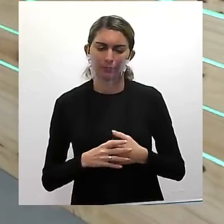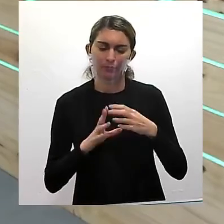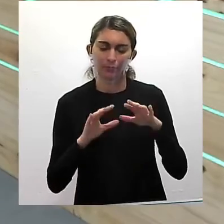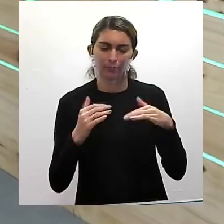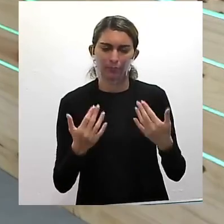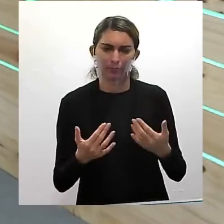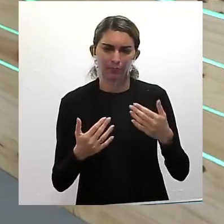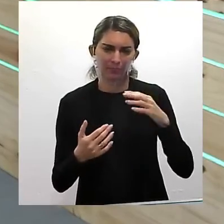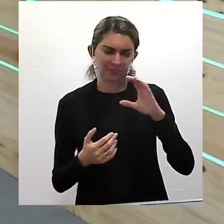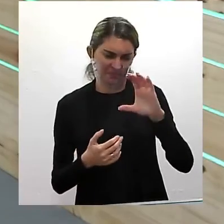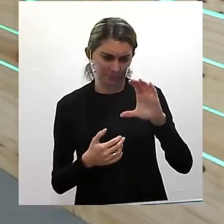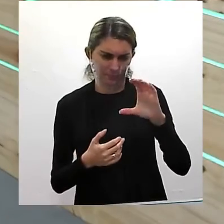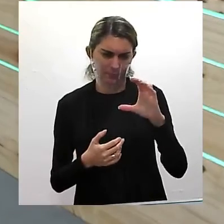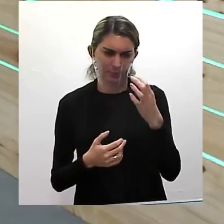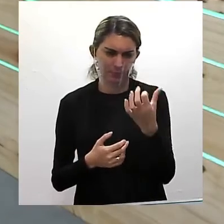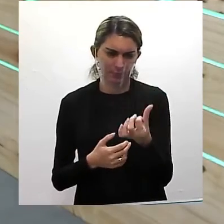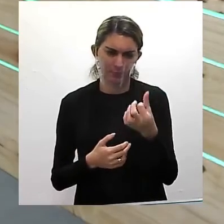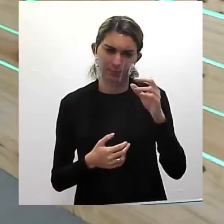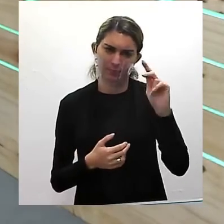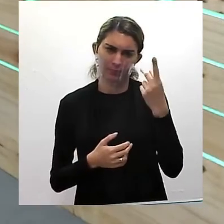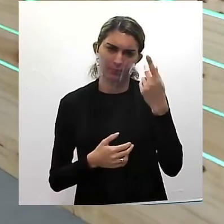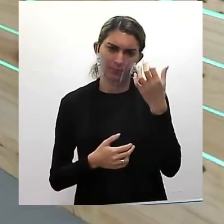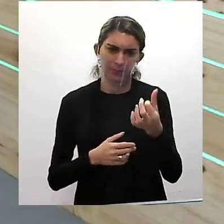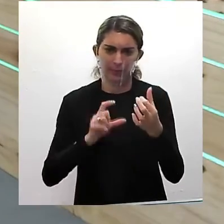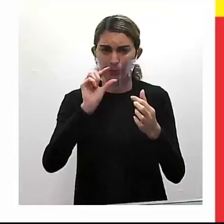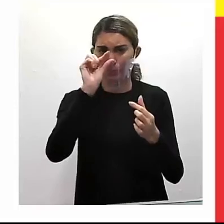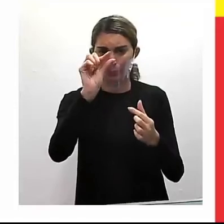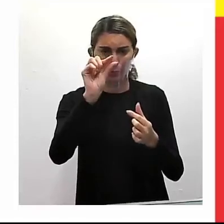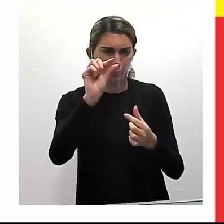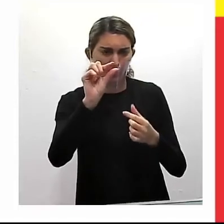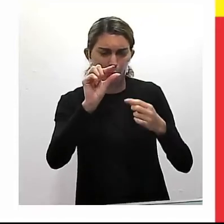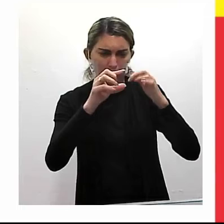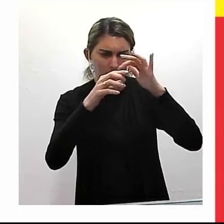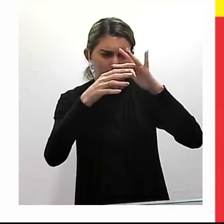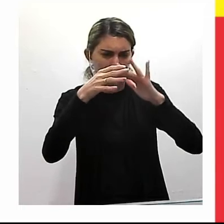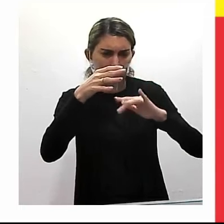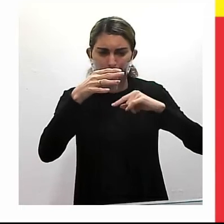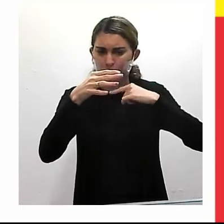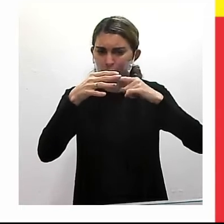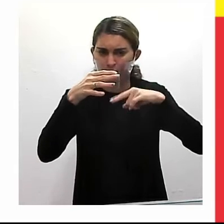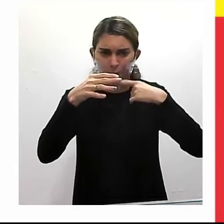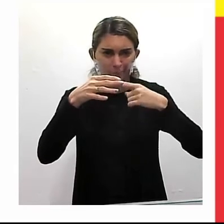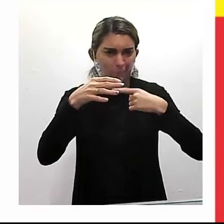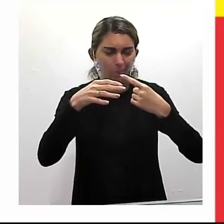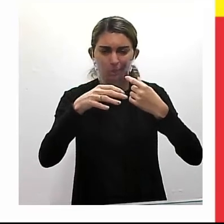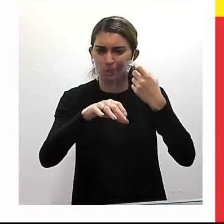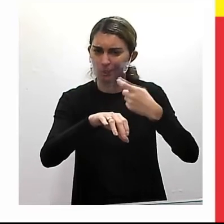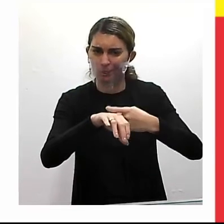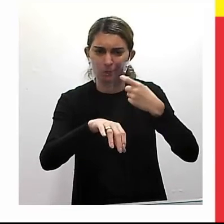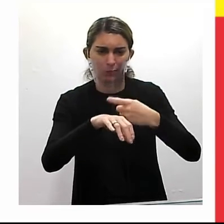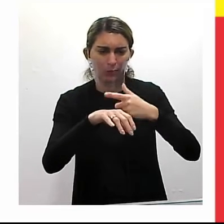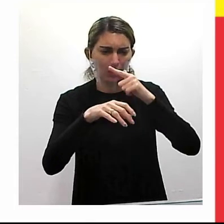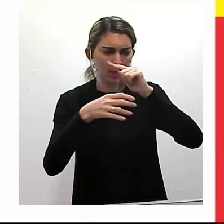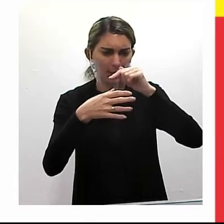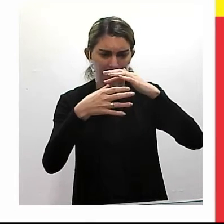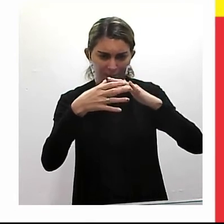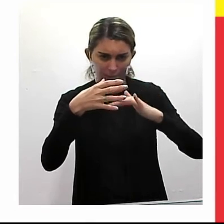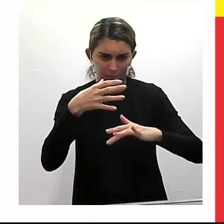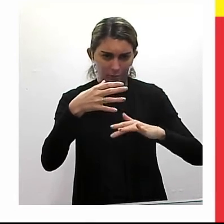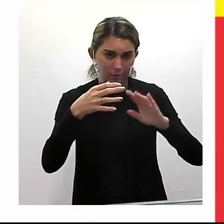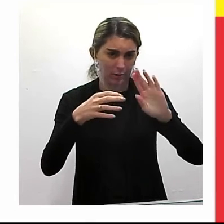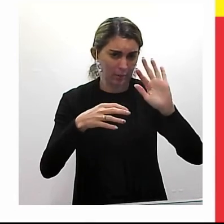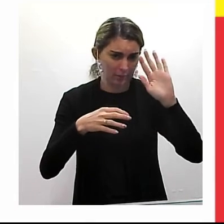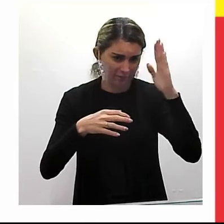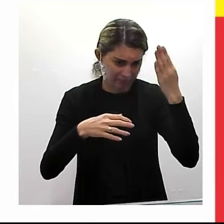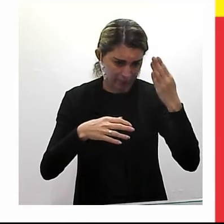ó, o C6H6 é pouco solúvel. Joga na tela, por favor. Praticamente insolúvel em água. Ele quer a falsa, viu? Te